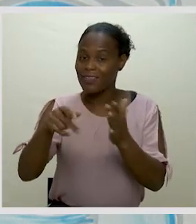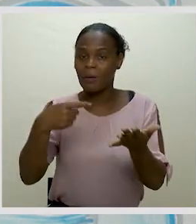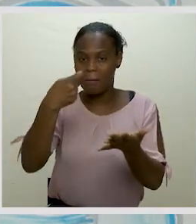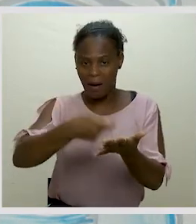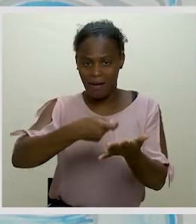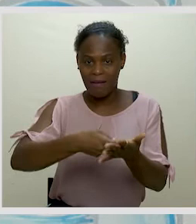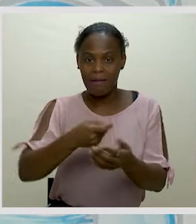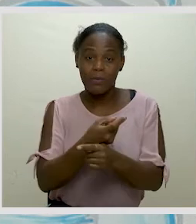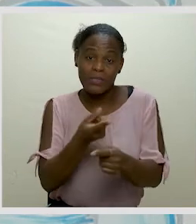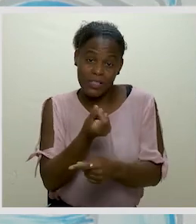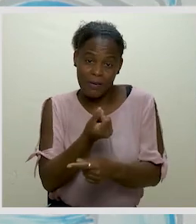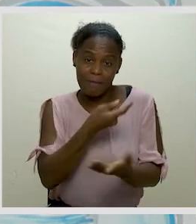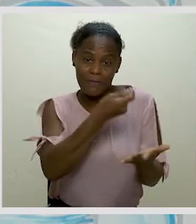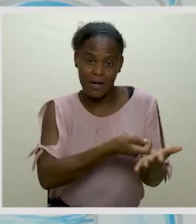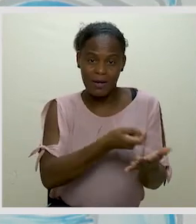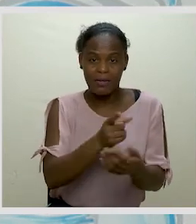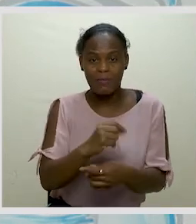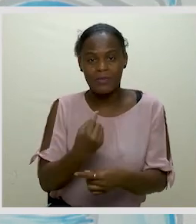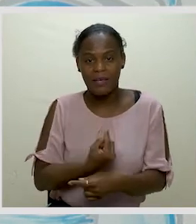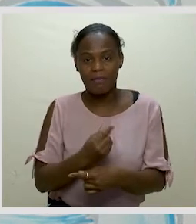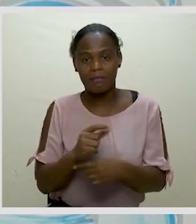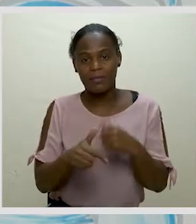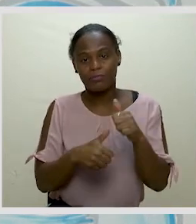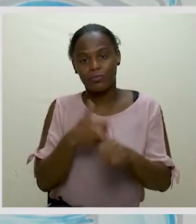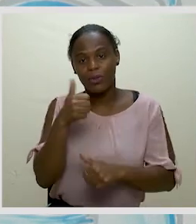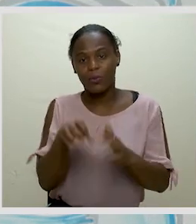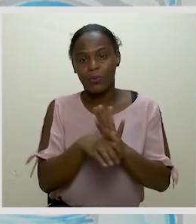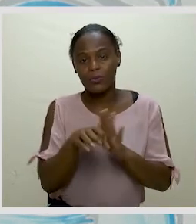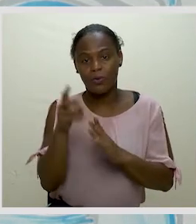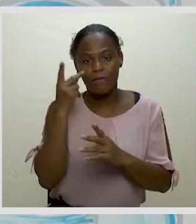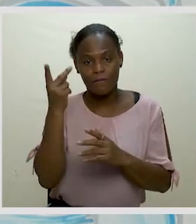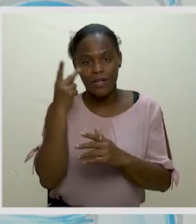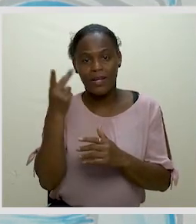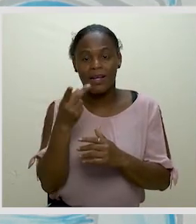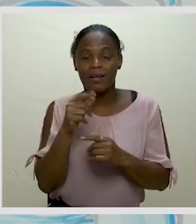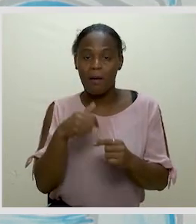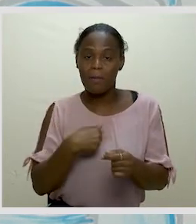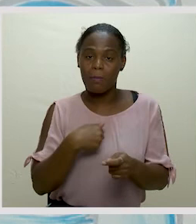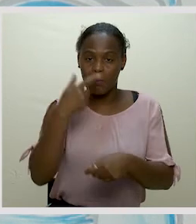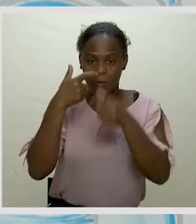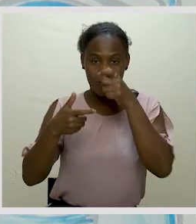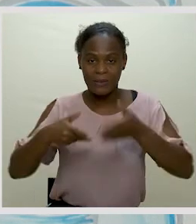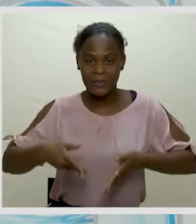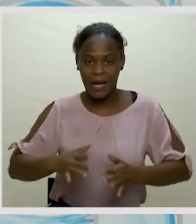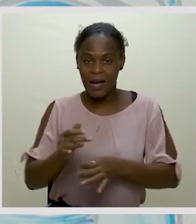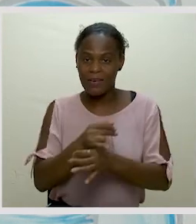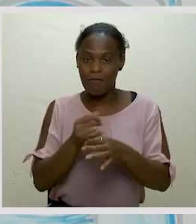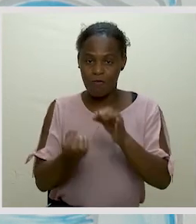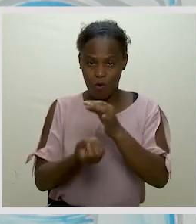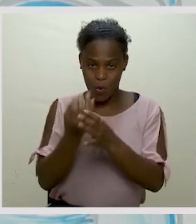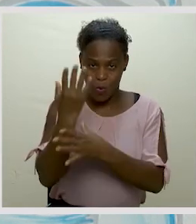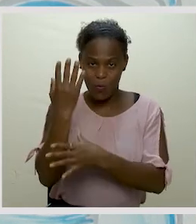chegar. Então, o dinheiro que pagam serve para melhorar as condições de vida da própria população do Fogo, não é